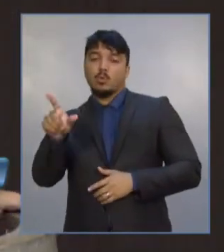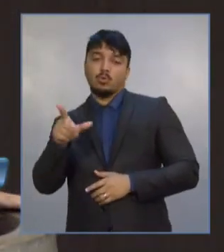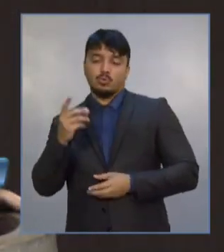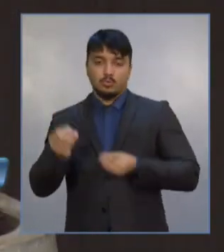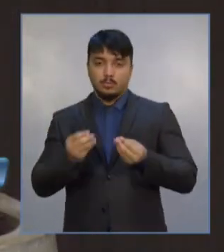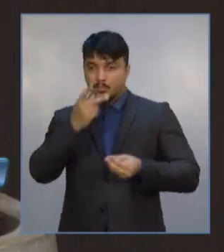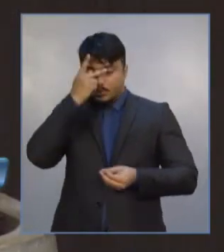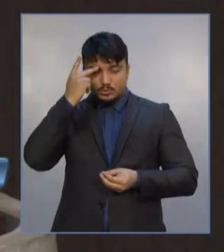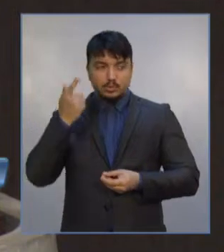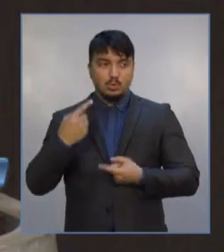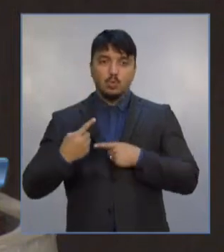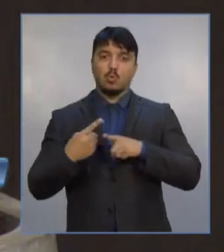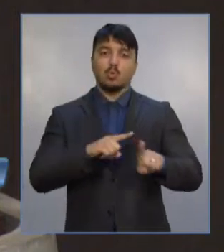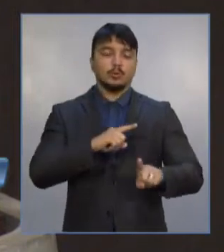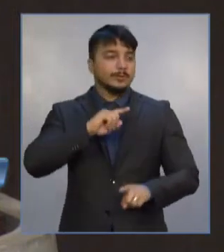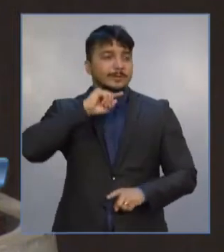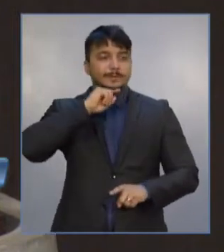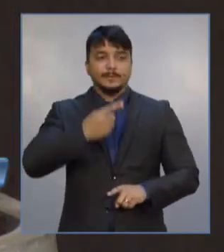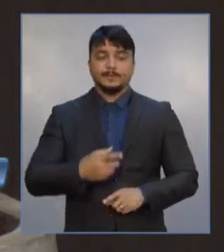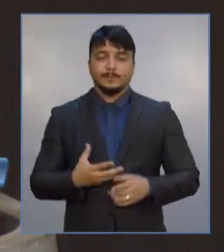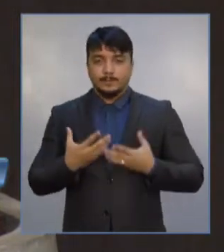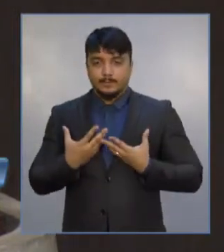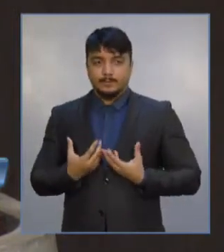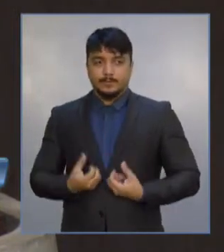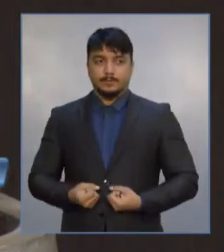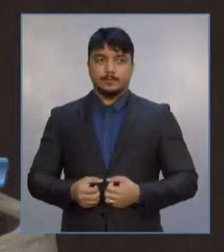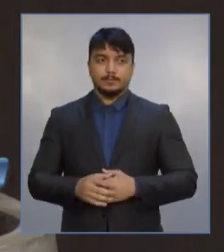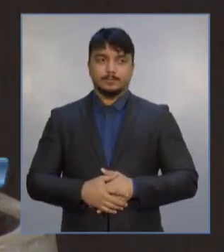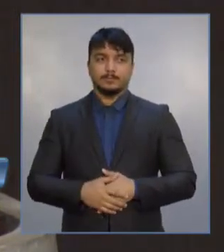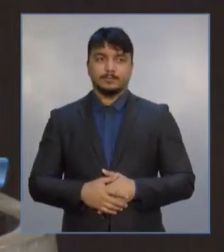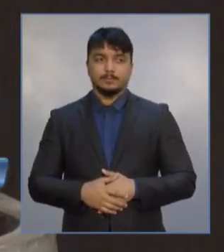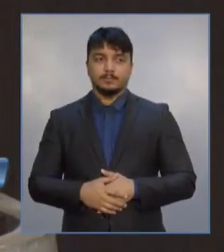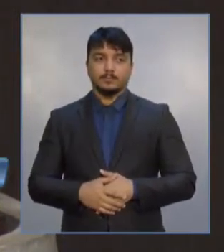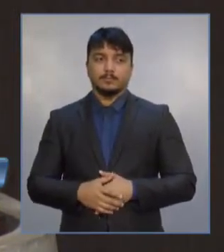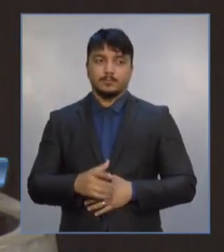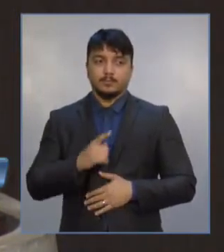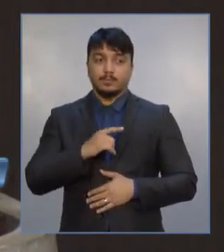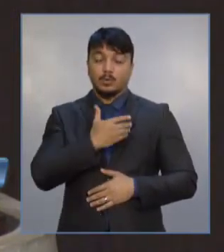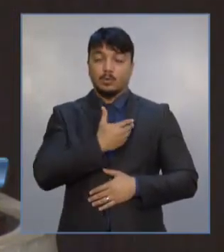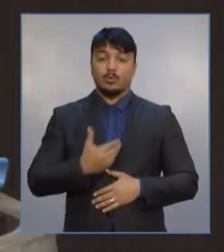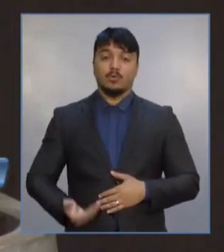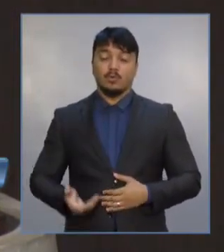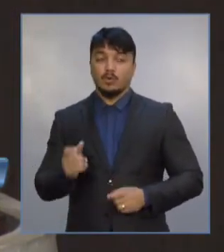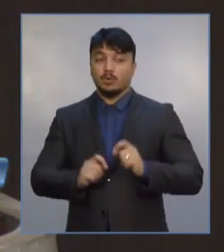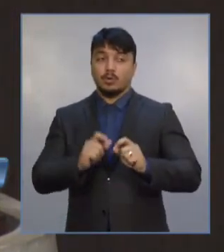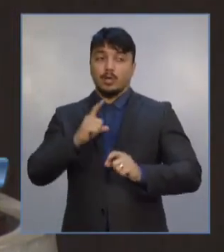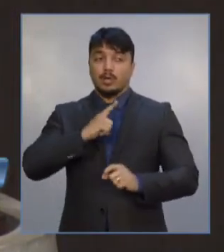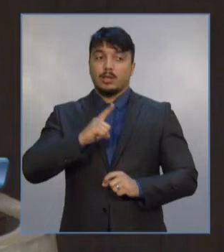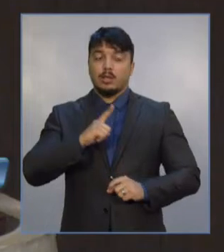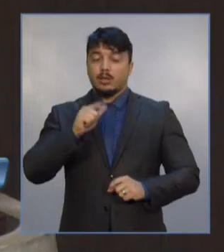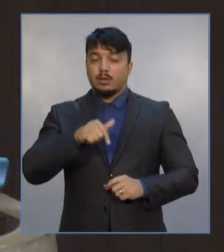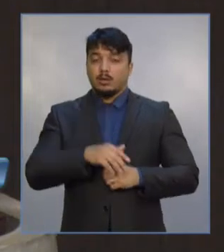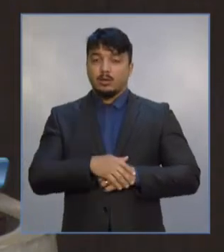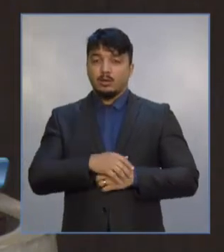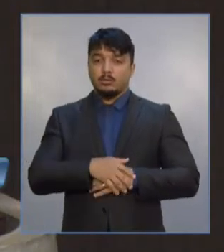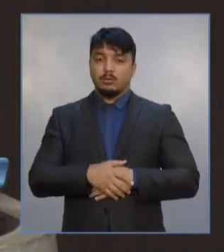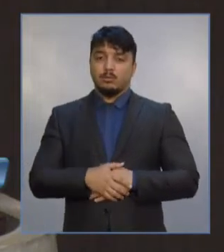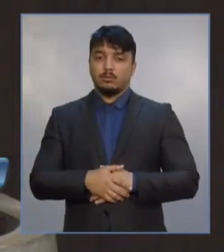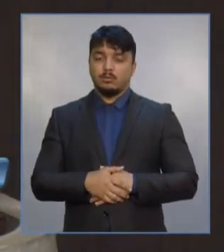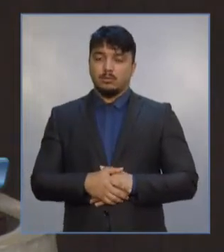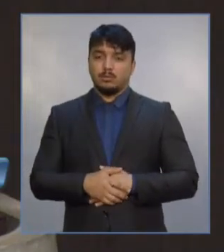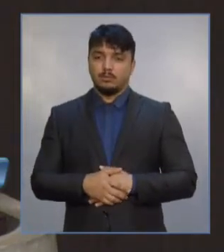lado. O governo, indiscutivelmente, ele dá sinais